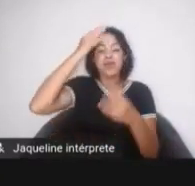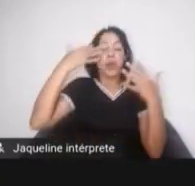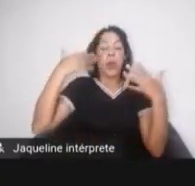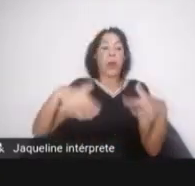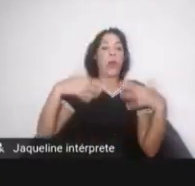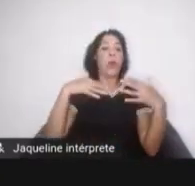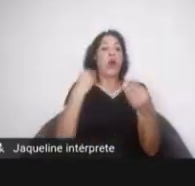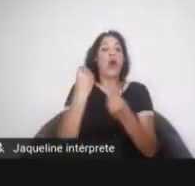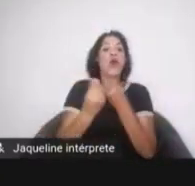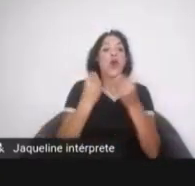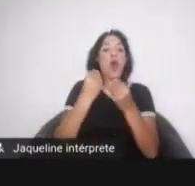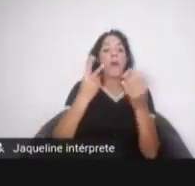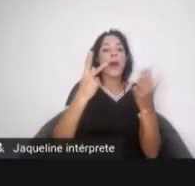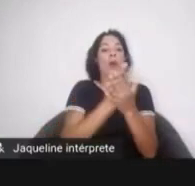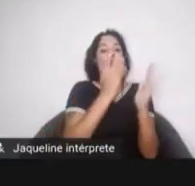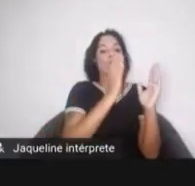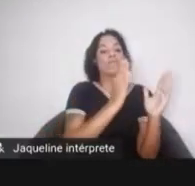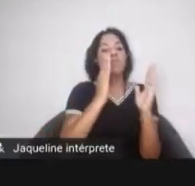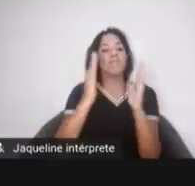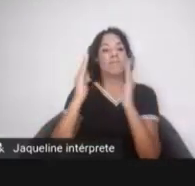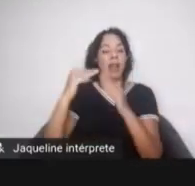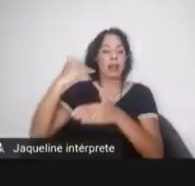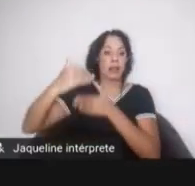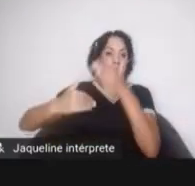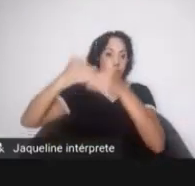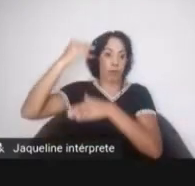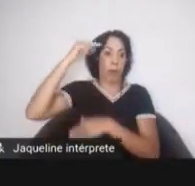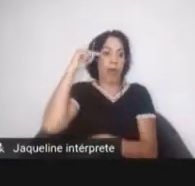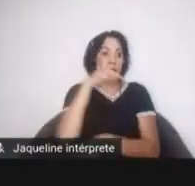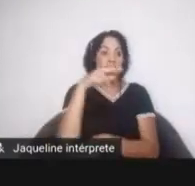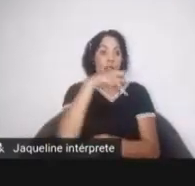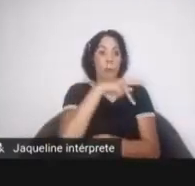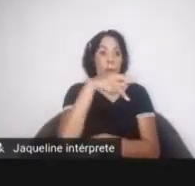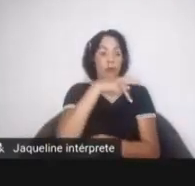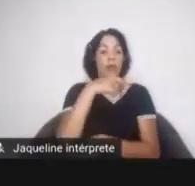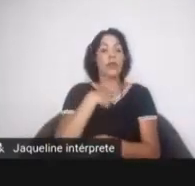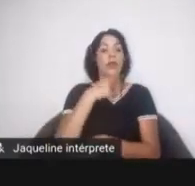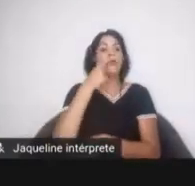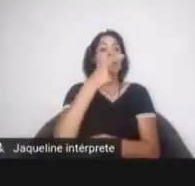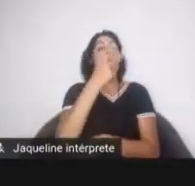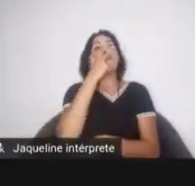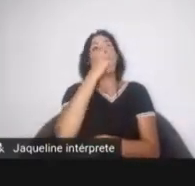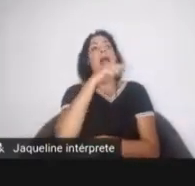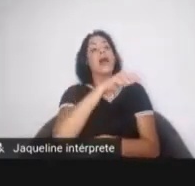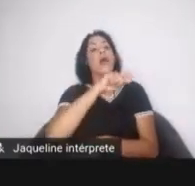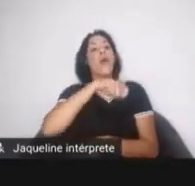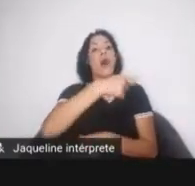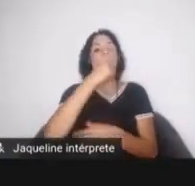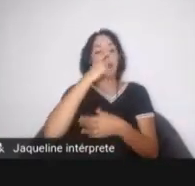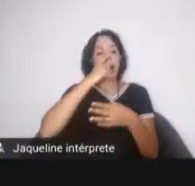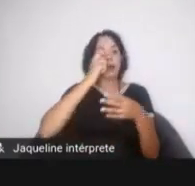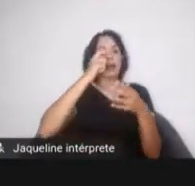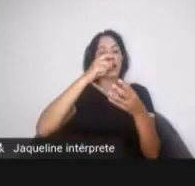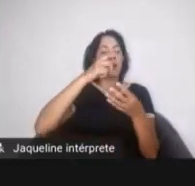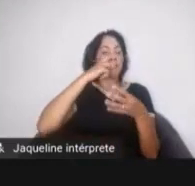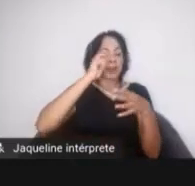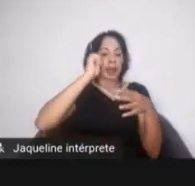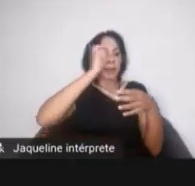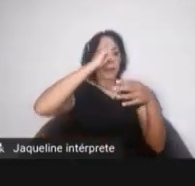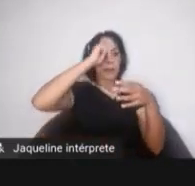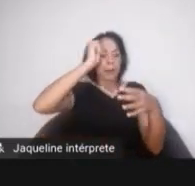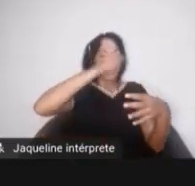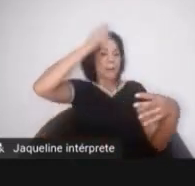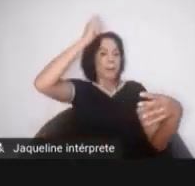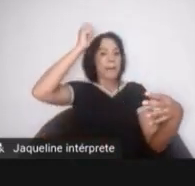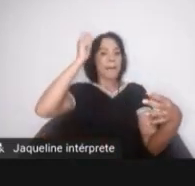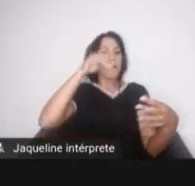de desenvolvimento. Daí, esse professor é um professor que eu falo assim, igual o mágico com a cartola. Todos os professores têm que entender